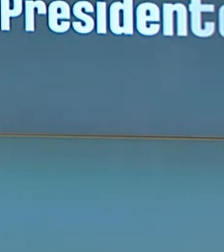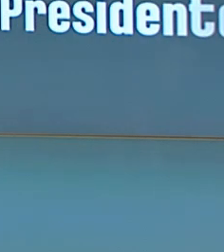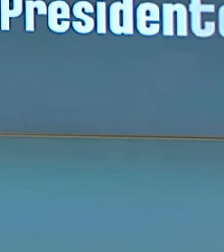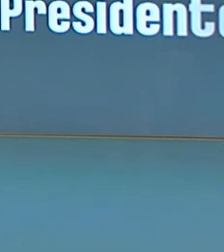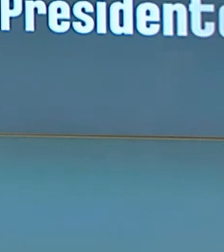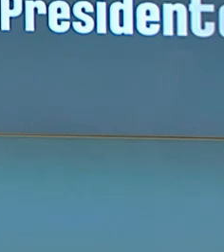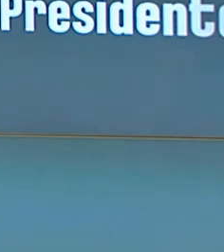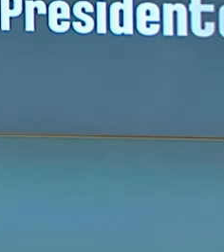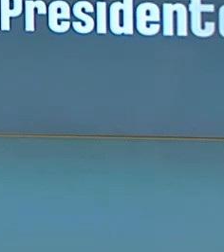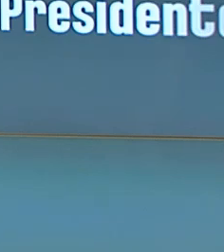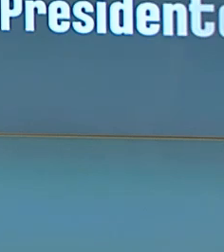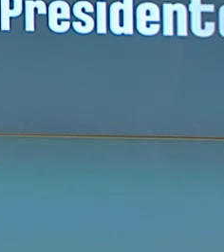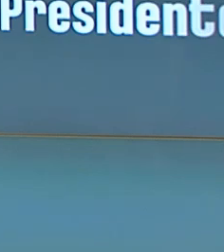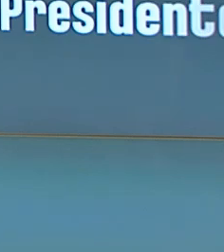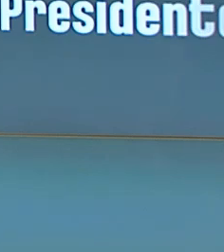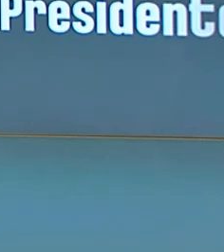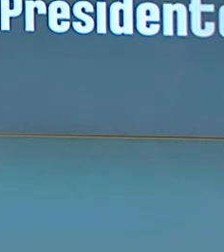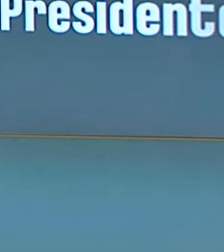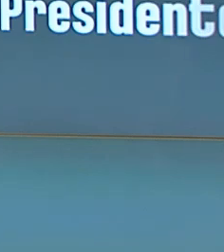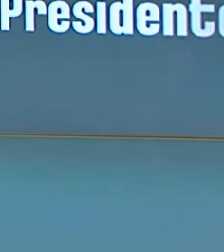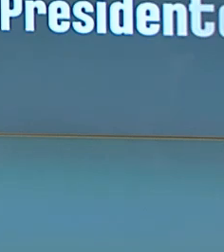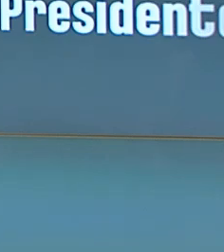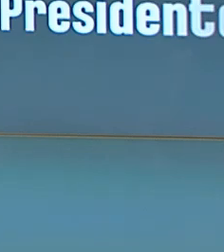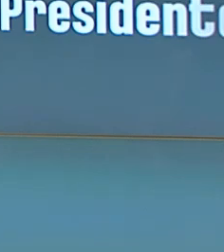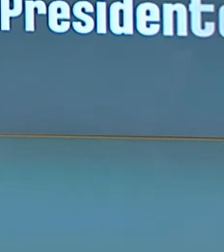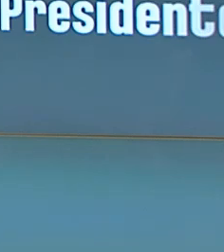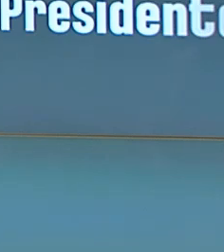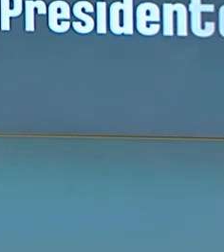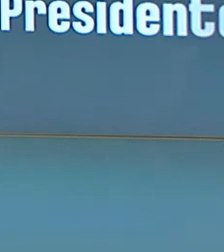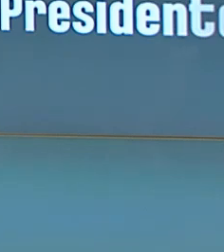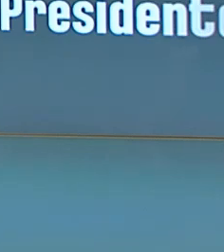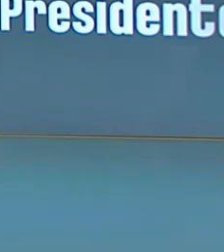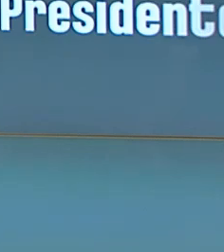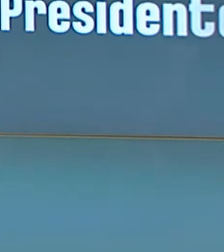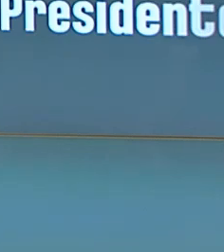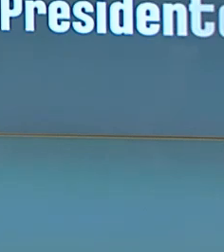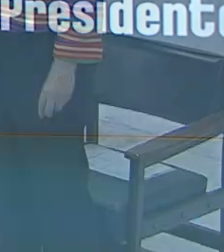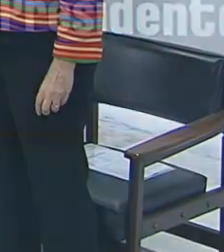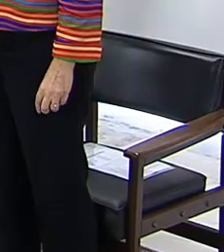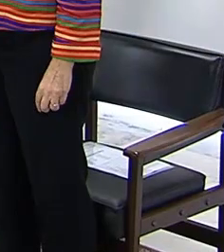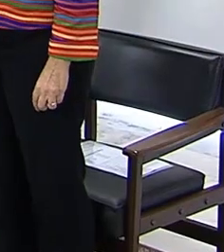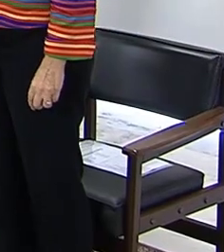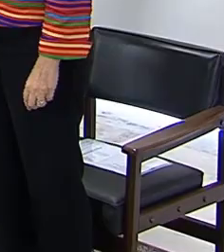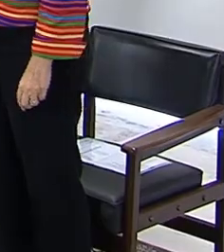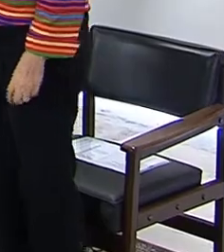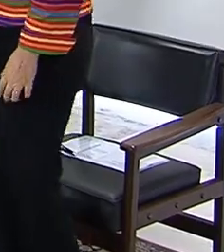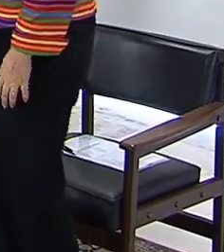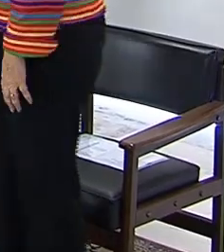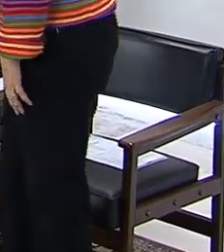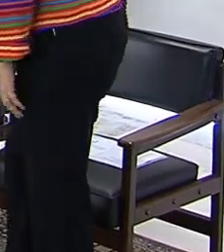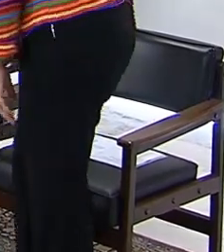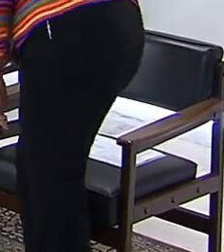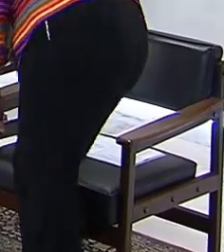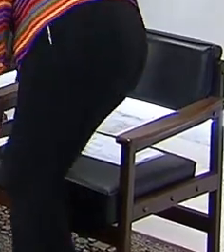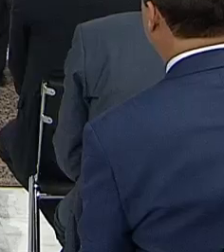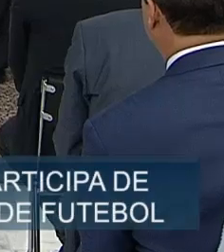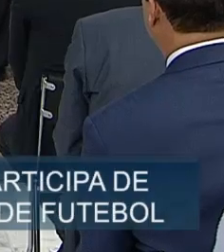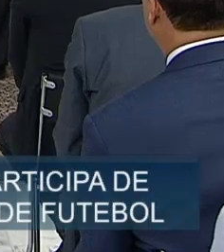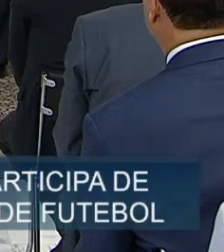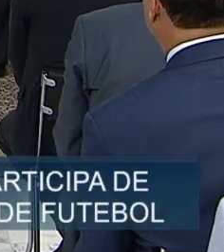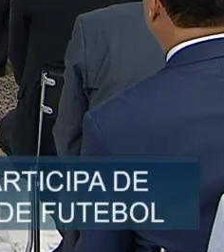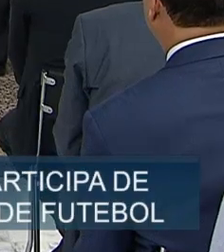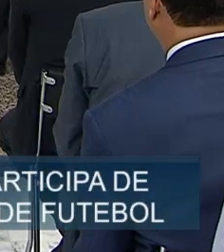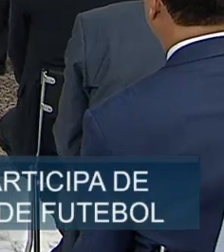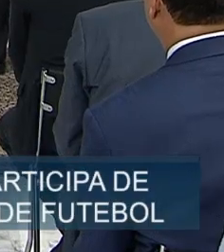Olá, interrompemos nossa programação para transmitir ao vivo do Palácio do Planalto a cerimônia de assinatura de patrocínios para clubes de futebol